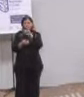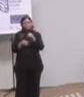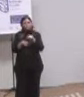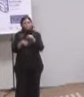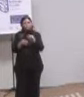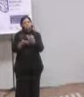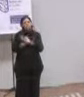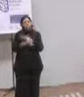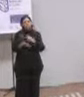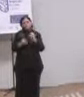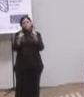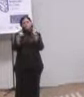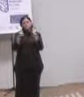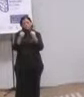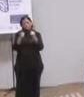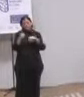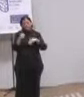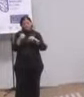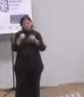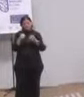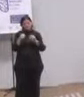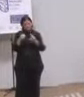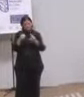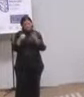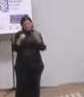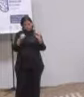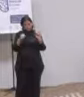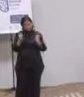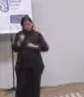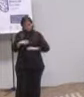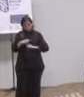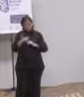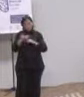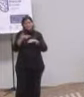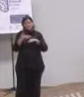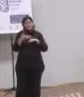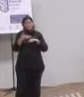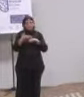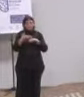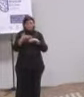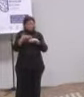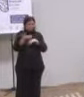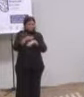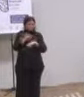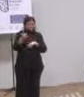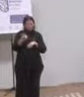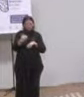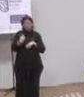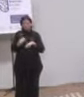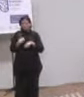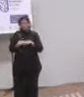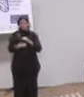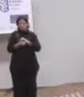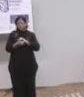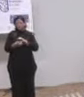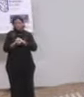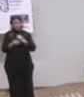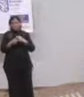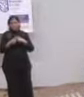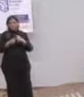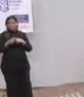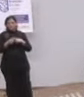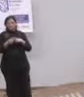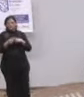entrar como uma forma de complementação, né, no tratamento e melhoria de qualidade de vida, né, porque a gente acaba enfocando muito na